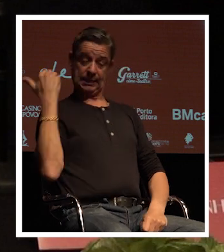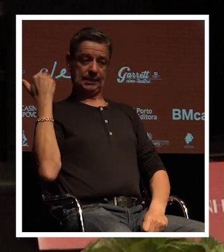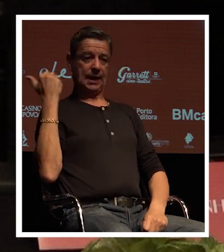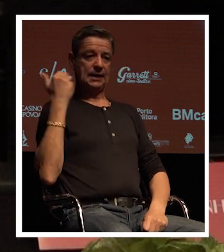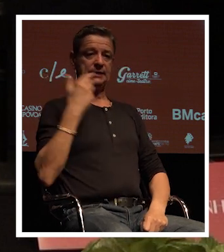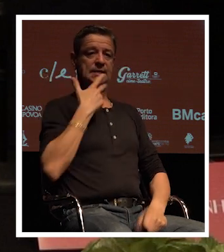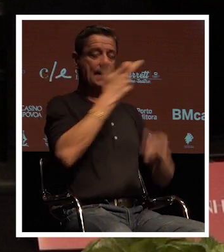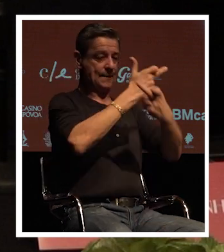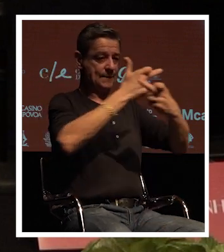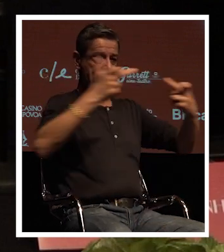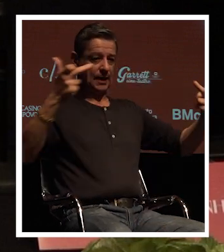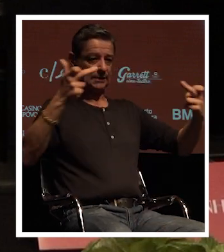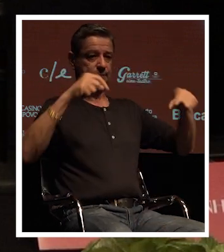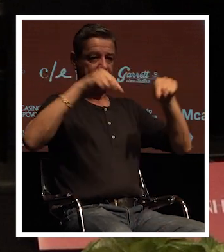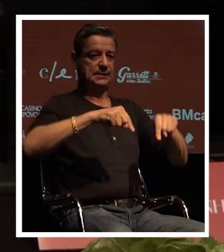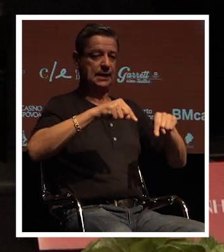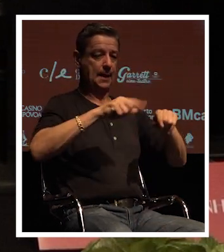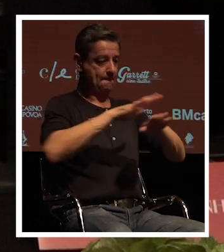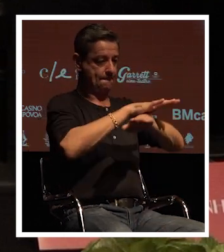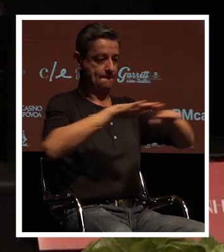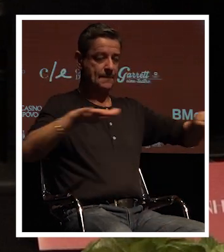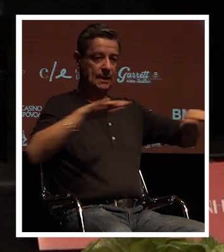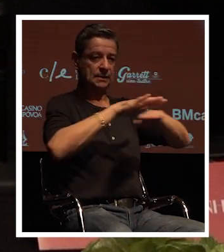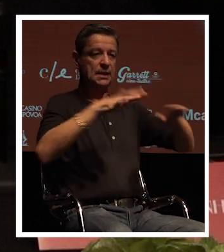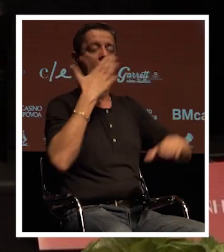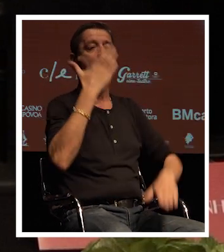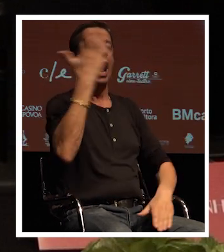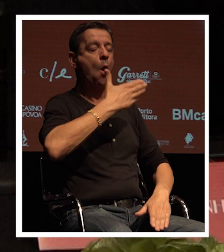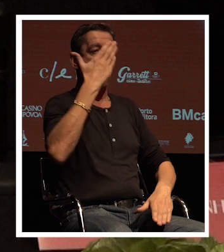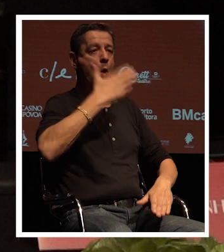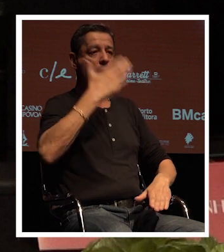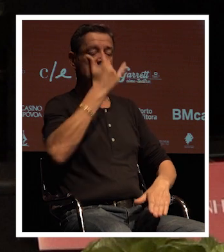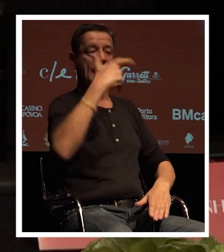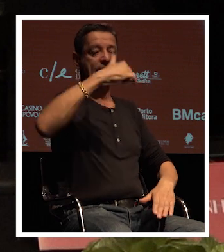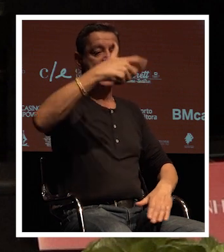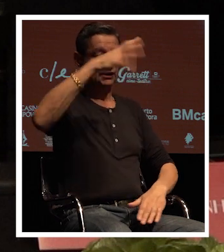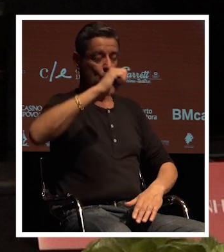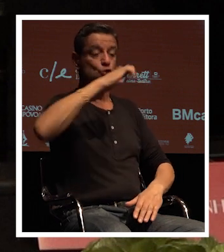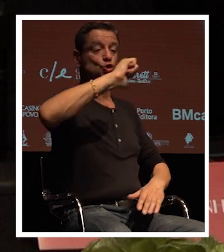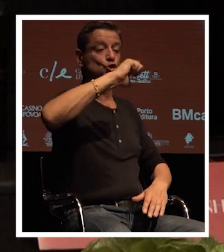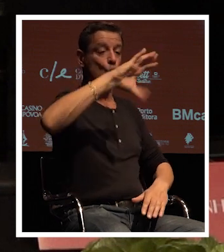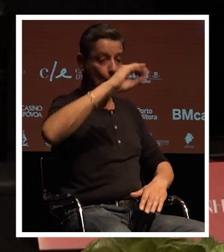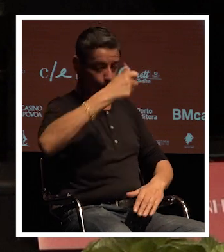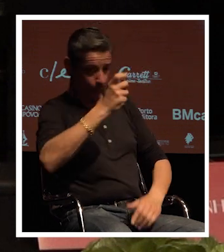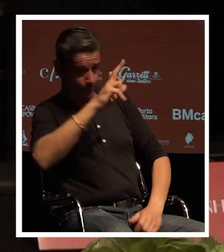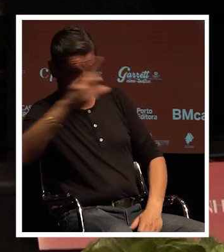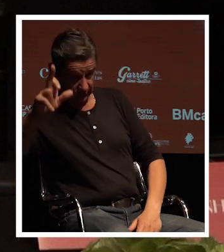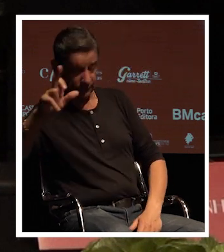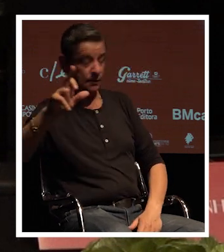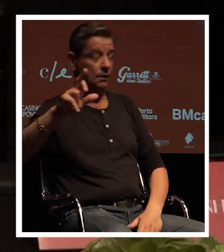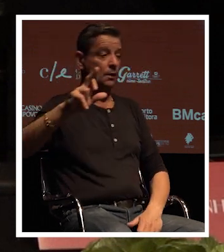com a frase que dá o mote para esta mesa estava a dar aulas no projeto que a Minas falou SCA e o